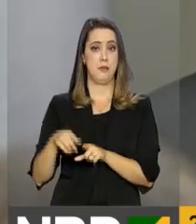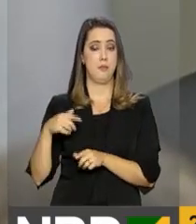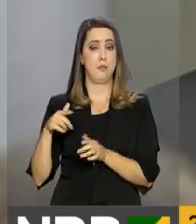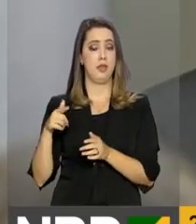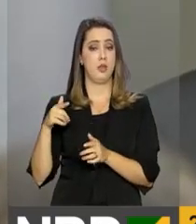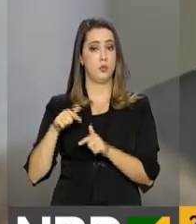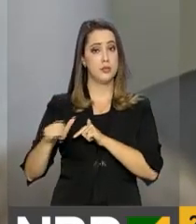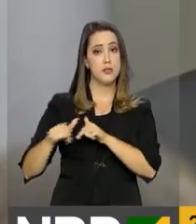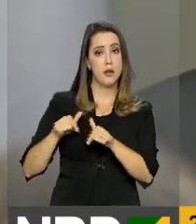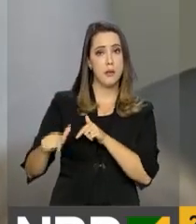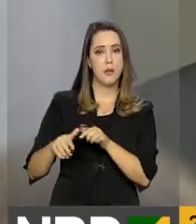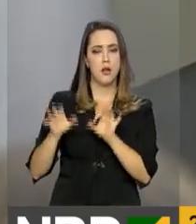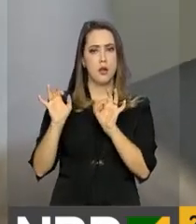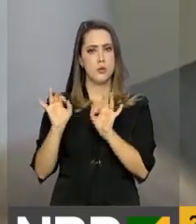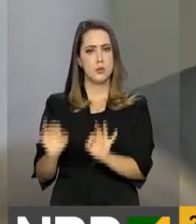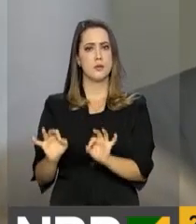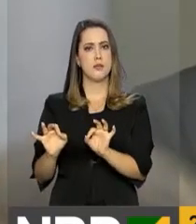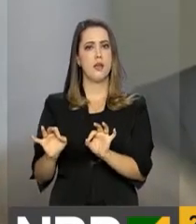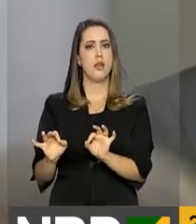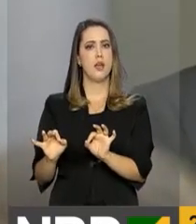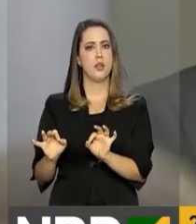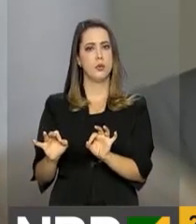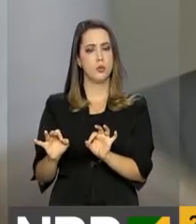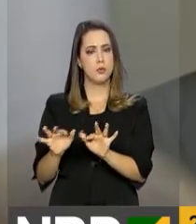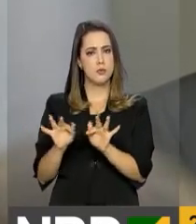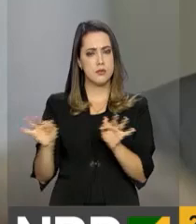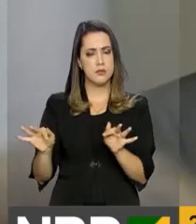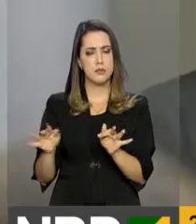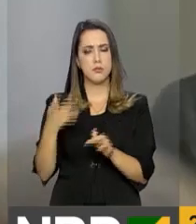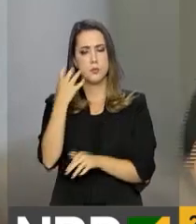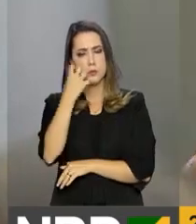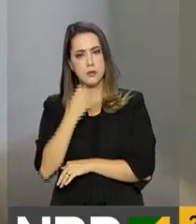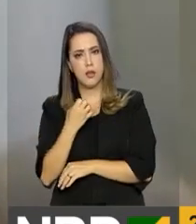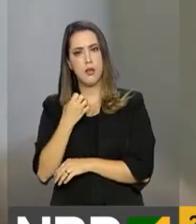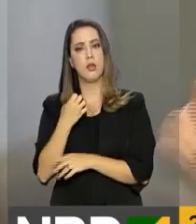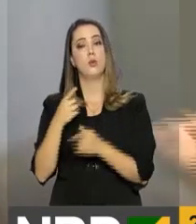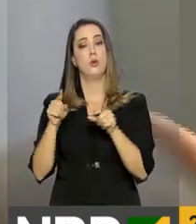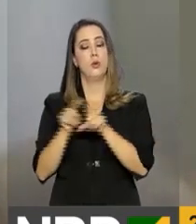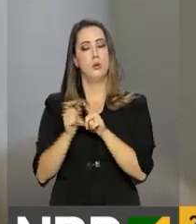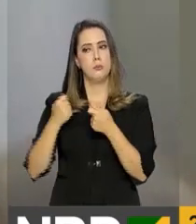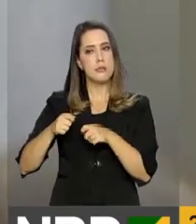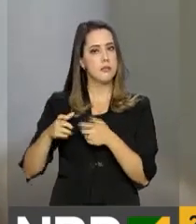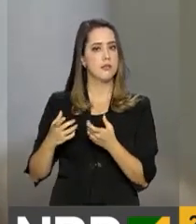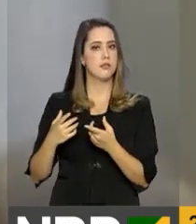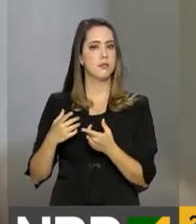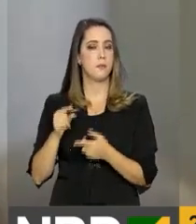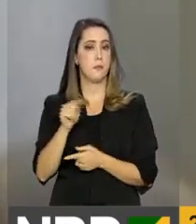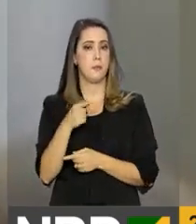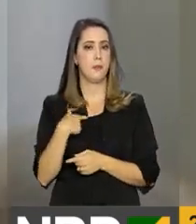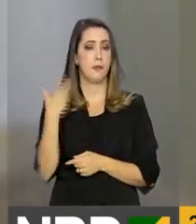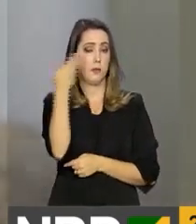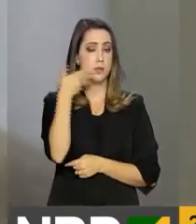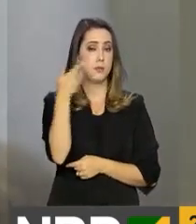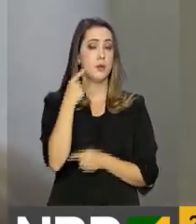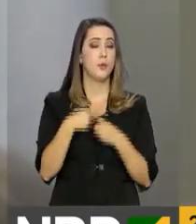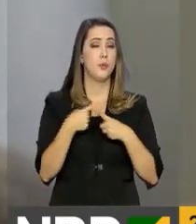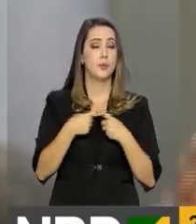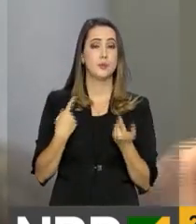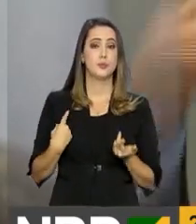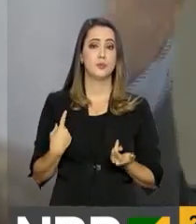muita franqueza, de muita honestidade institucional. Então, interessante, eu conto isso, porque